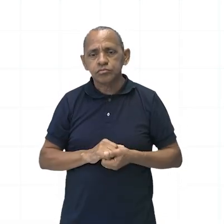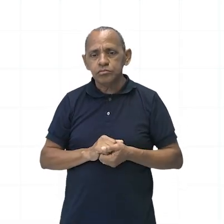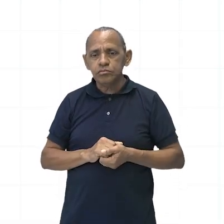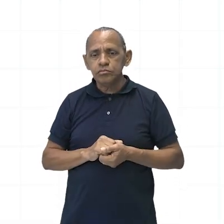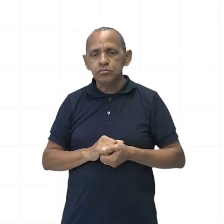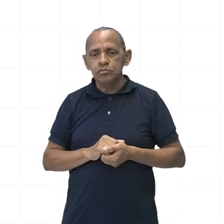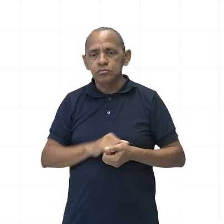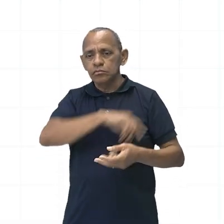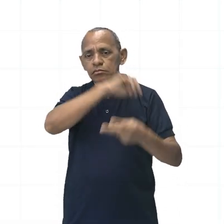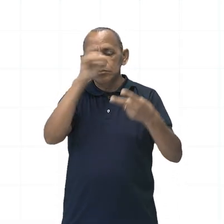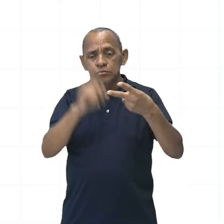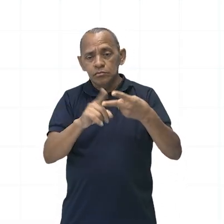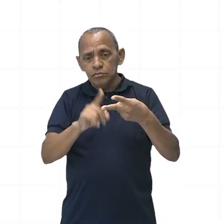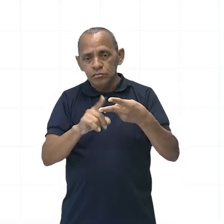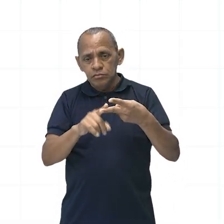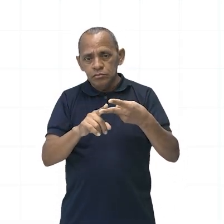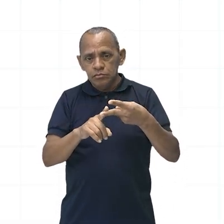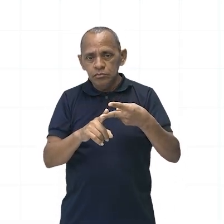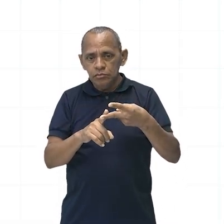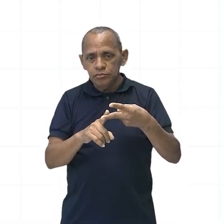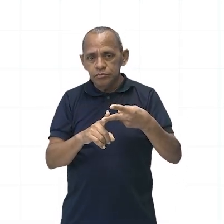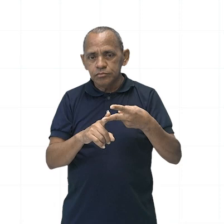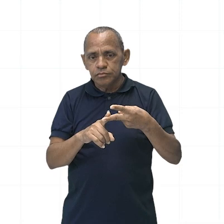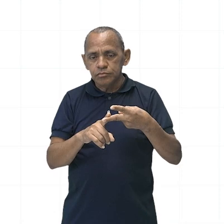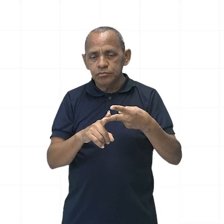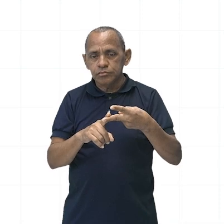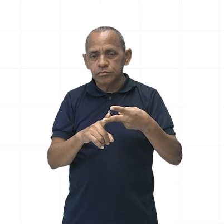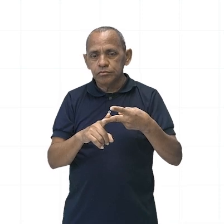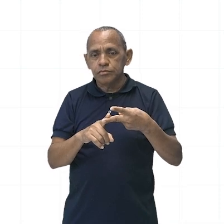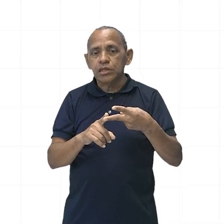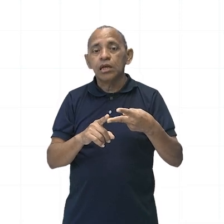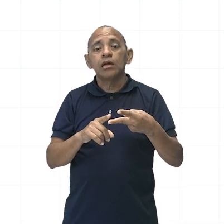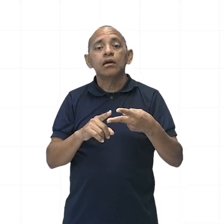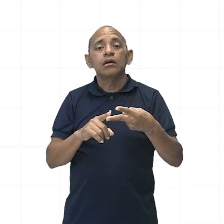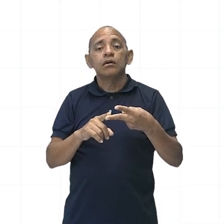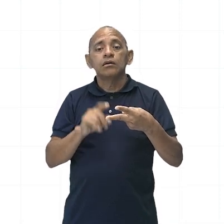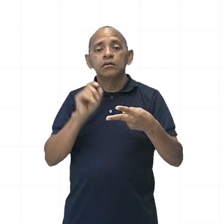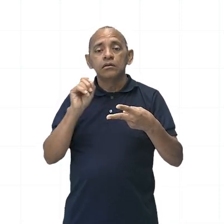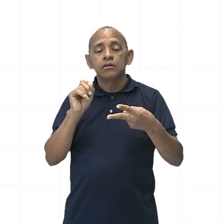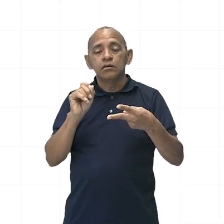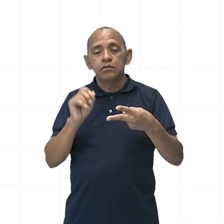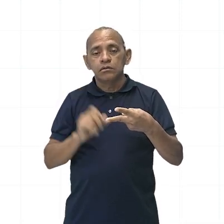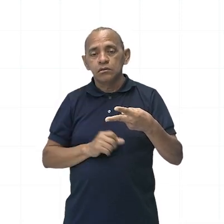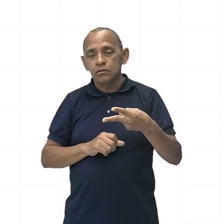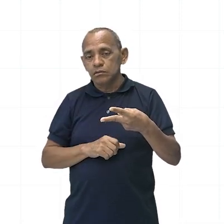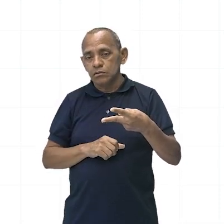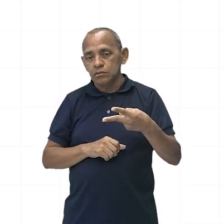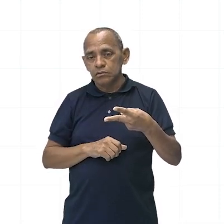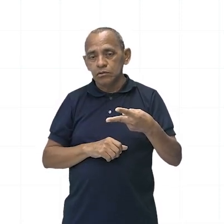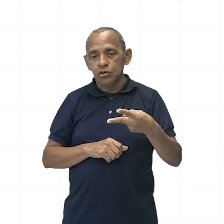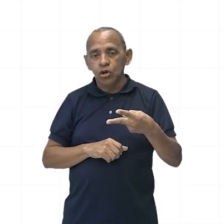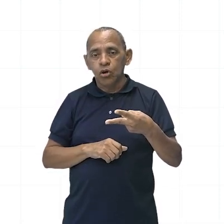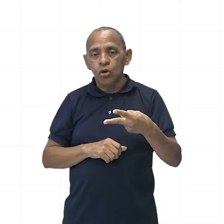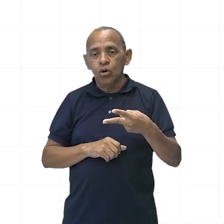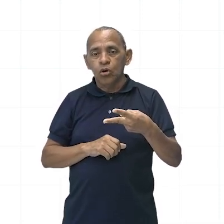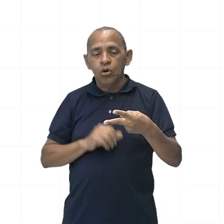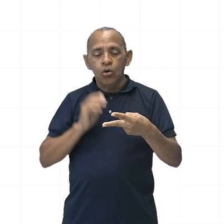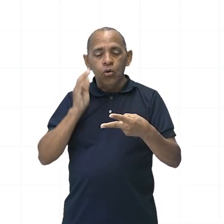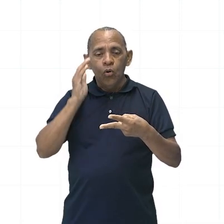ambiente. Já o segundo S é o Seiton, que é o S de ordenar.